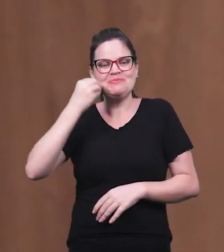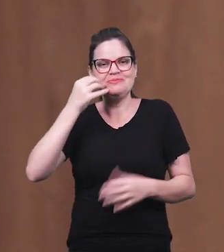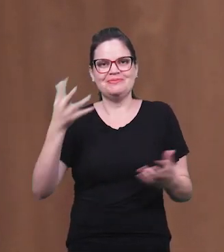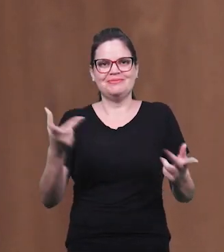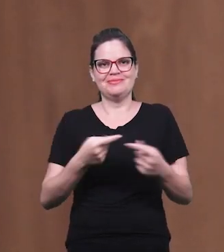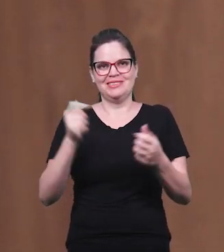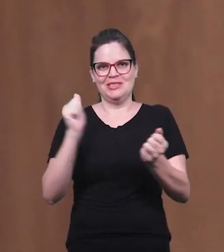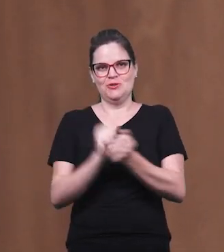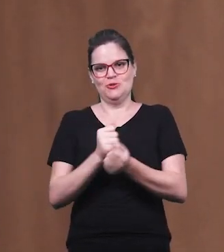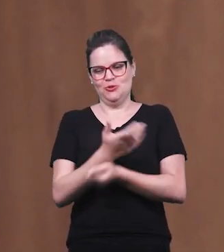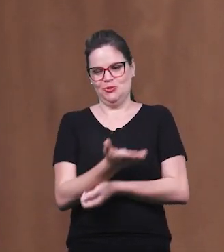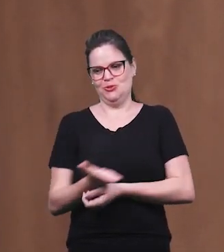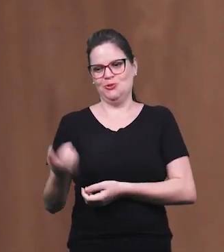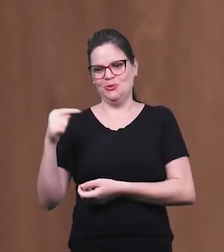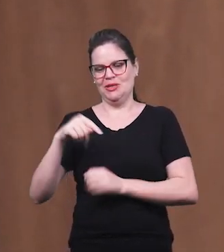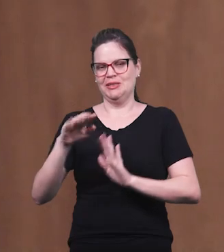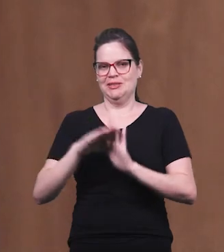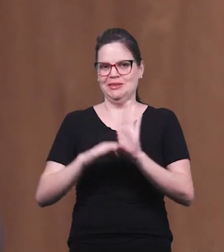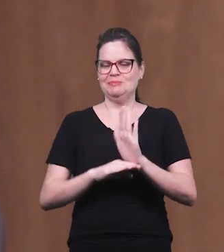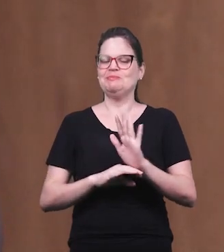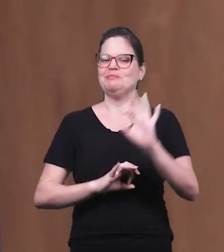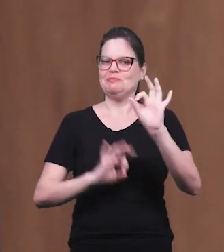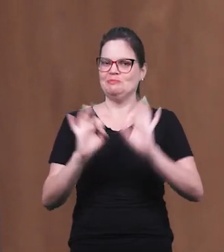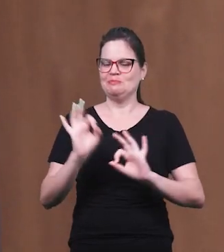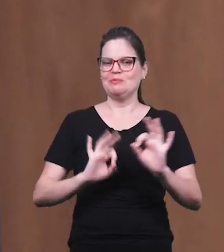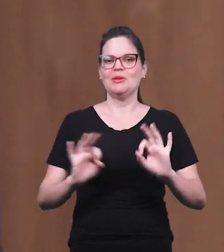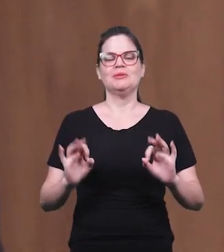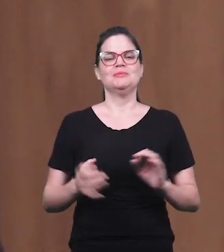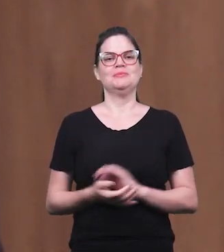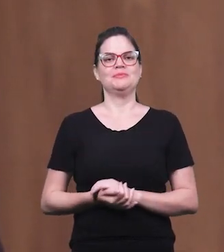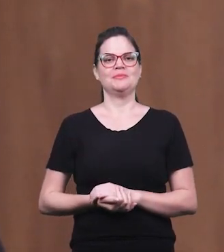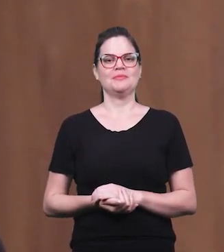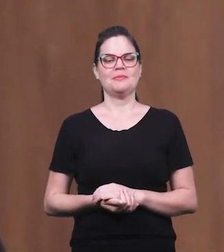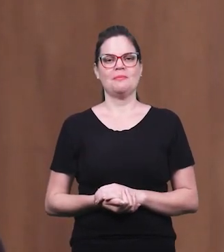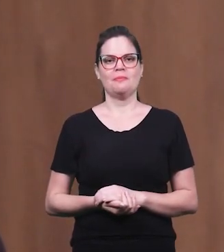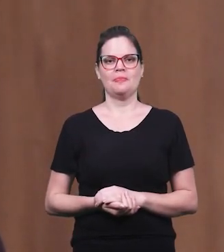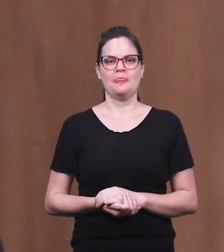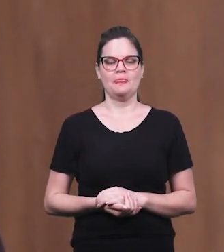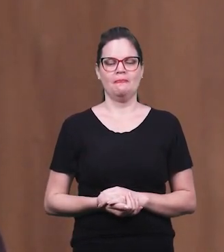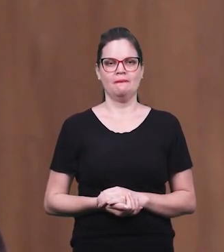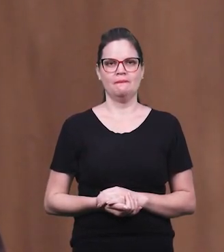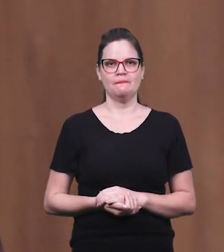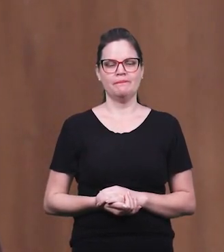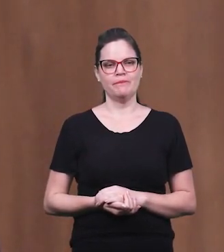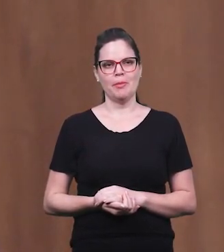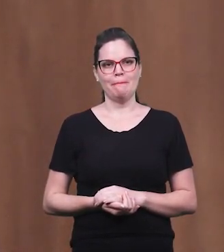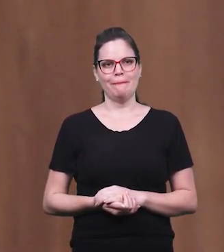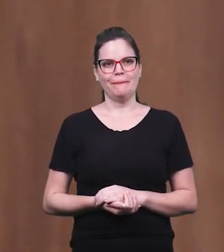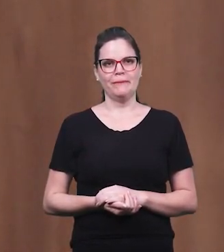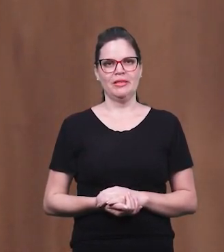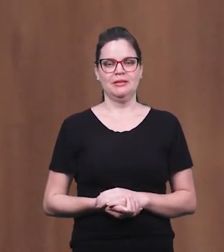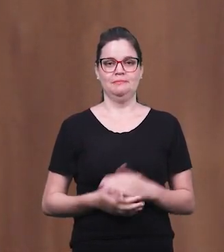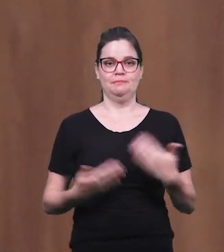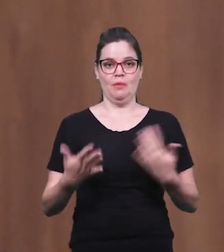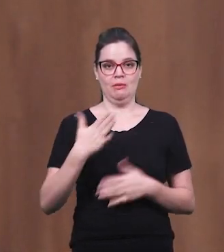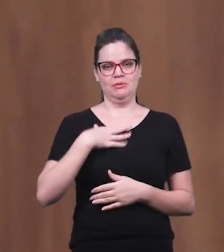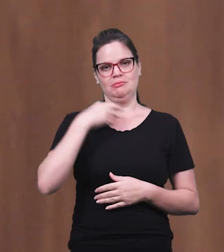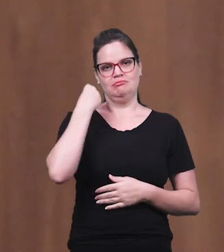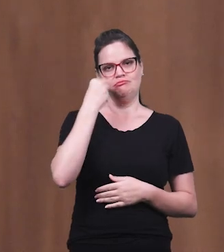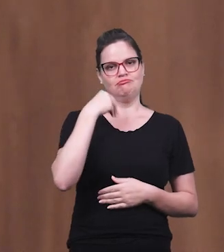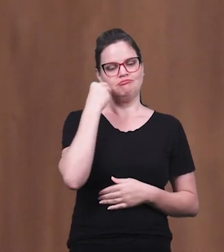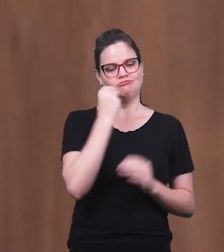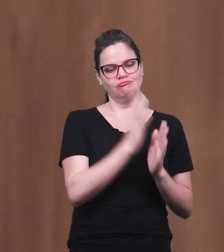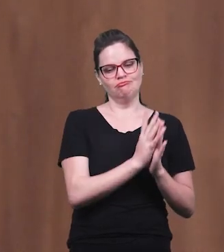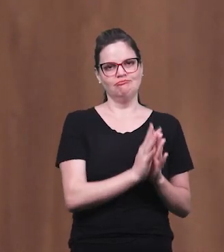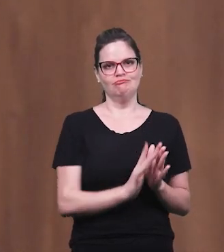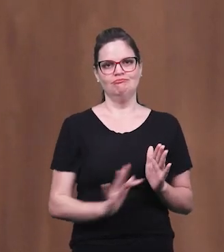junto com os irmãos nesse programa muito importante, não é? E, então, sobre a minha trajetória, né,